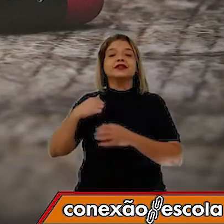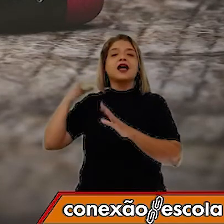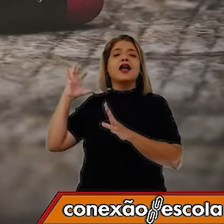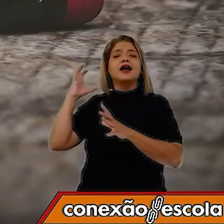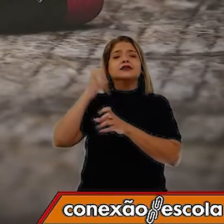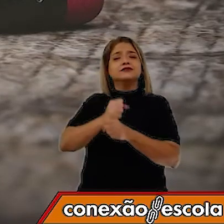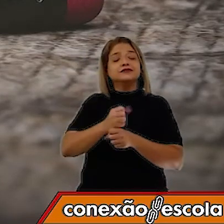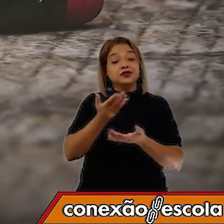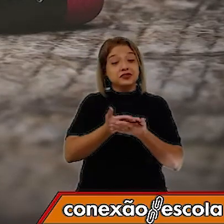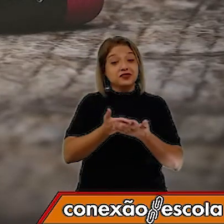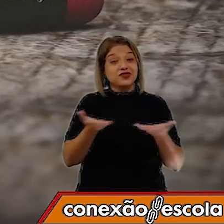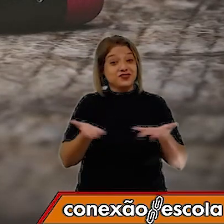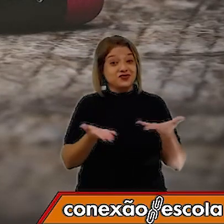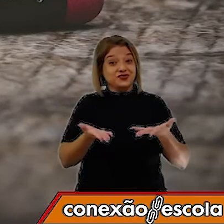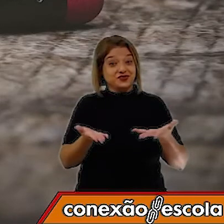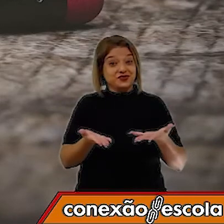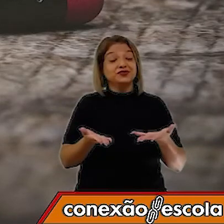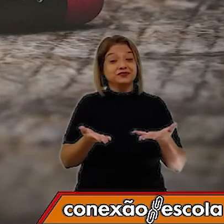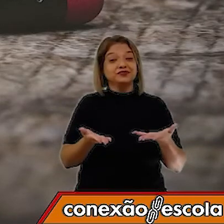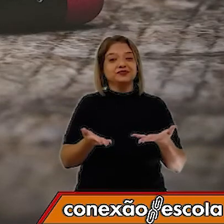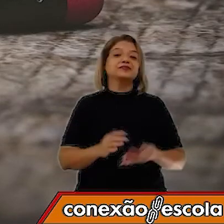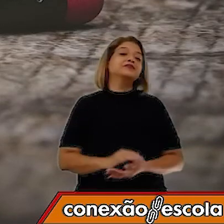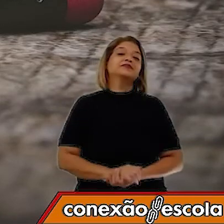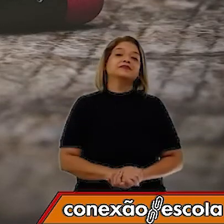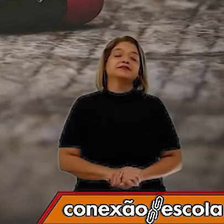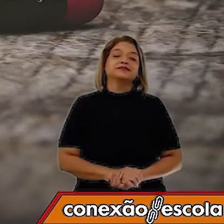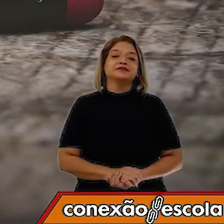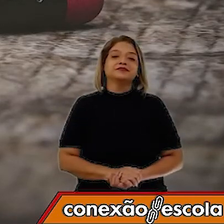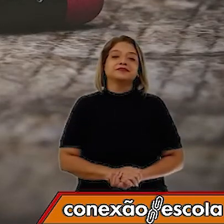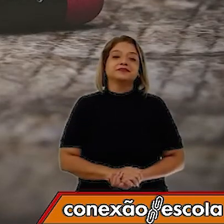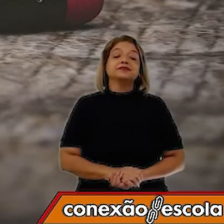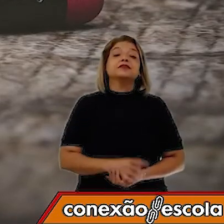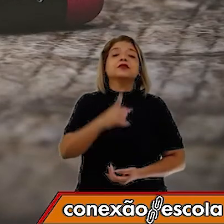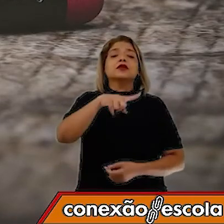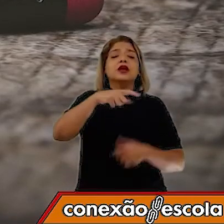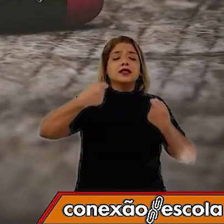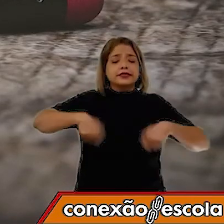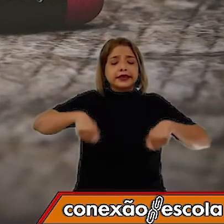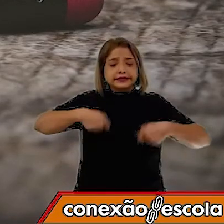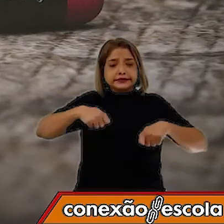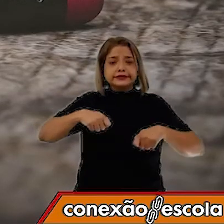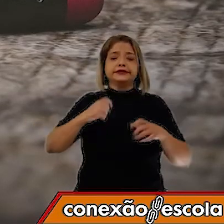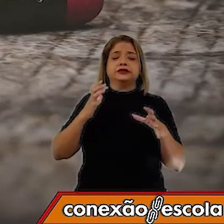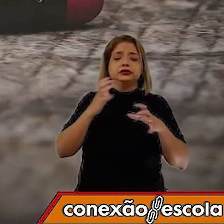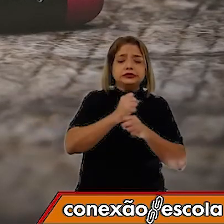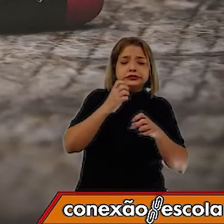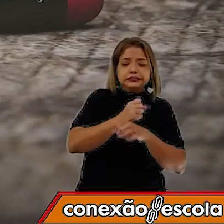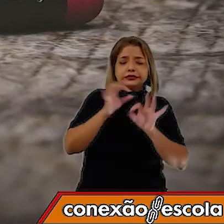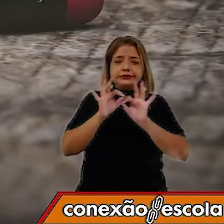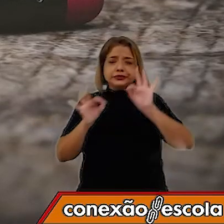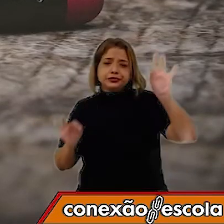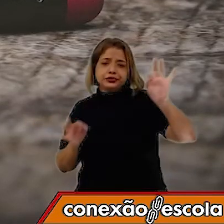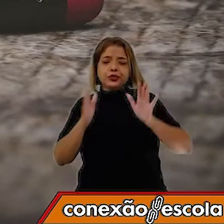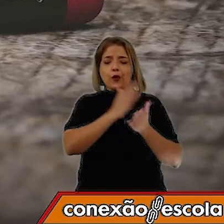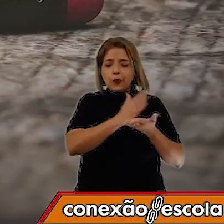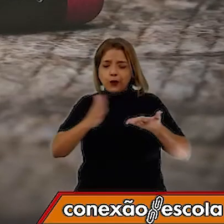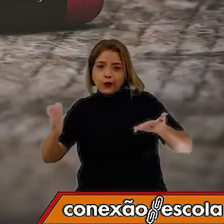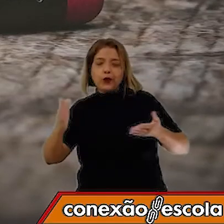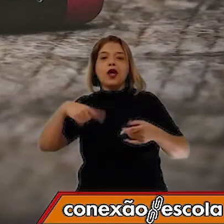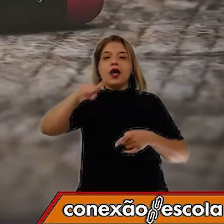Essa foi nossa aula. Revisão da aula. Para a necessidade de medir, contar e ordenar, criou-se